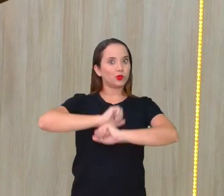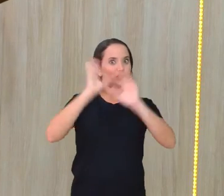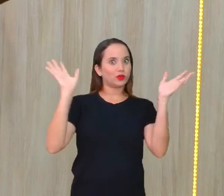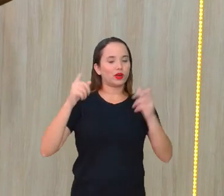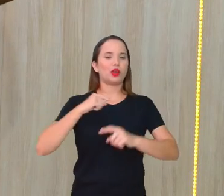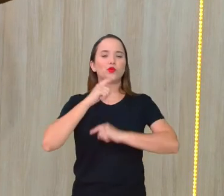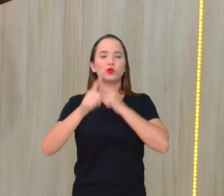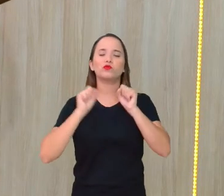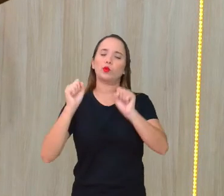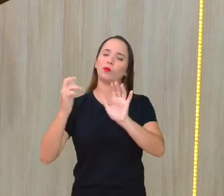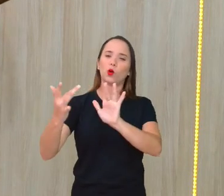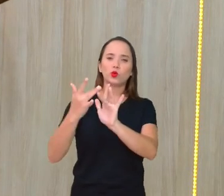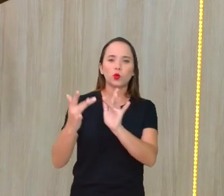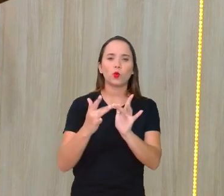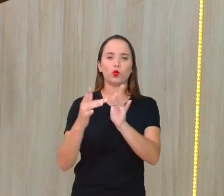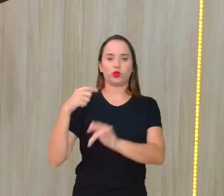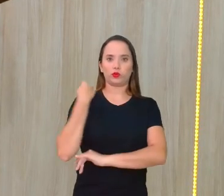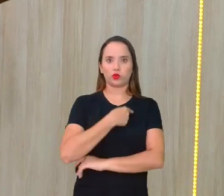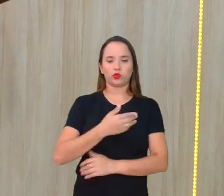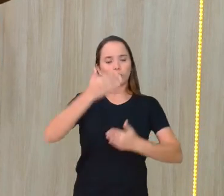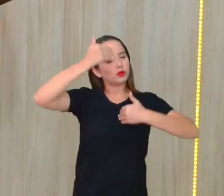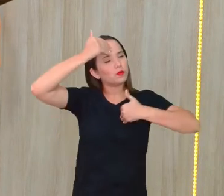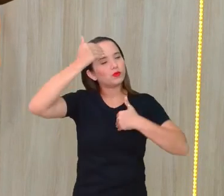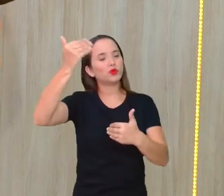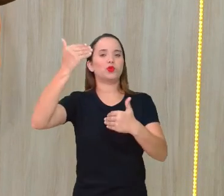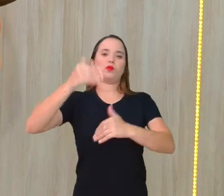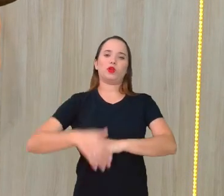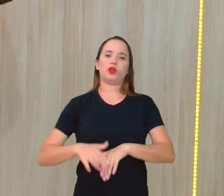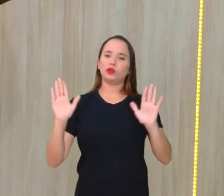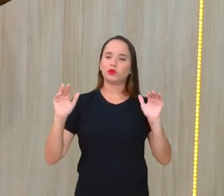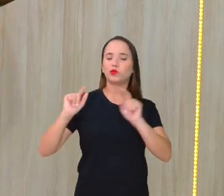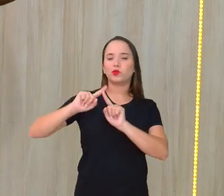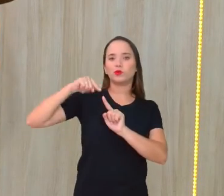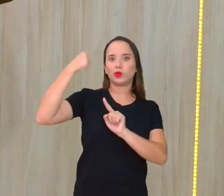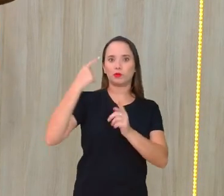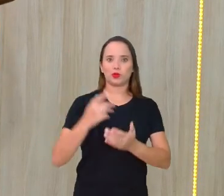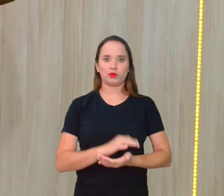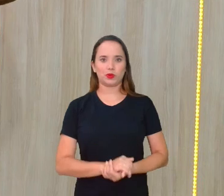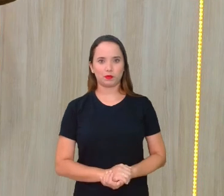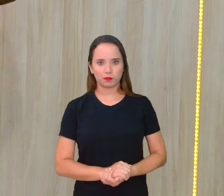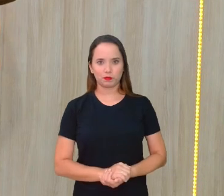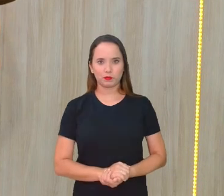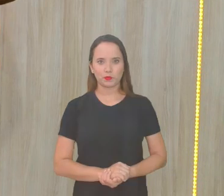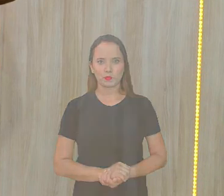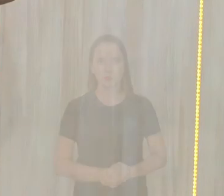dúvida, entra aí em contato com a gente. Muitíssimo obrigado, um tchau, tchau e até mais.